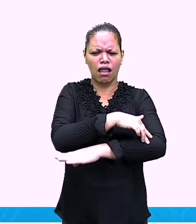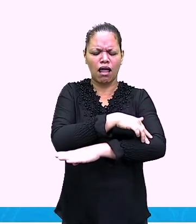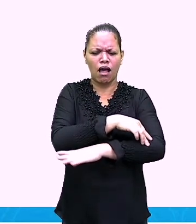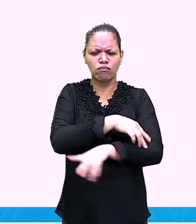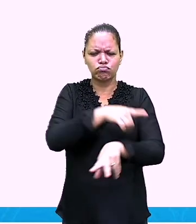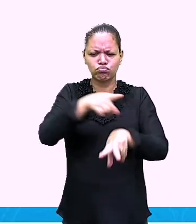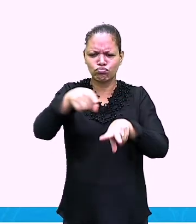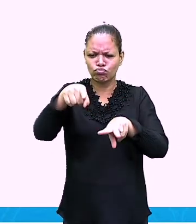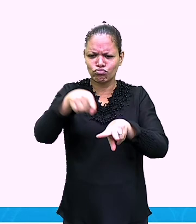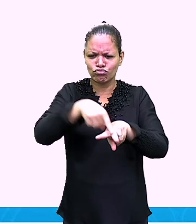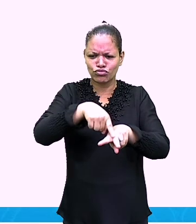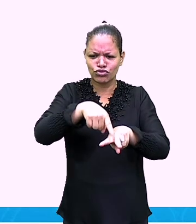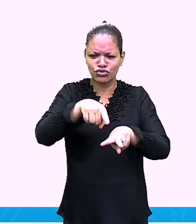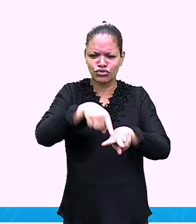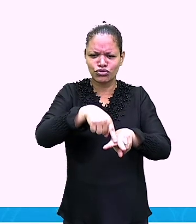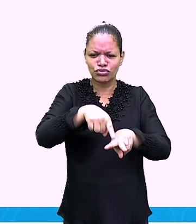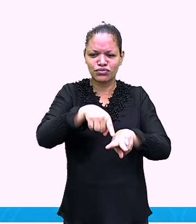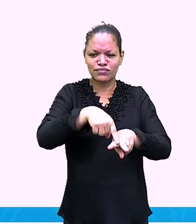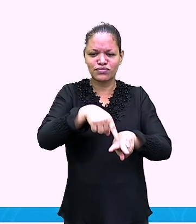Chinelinho